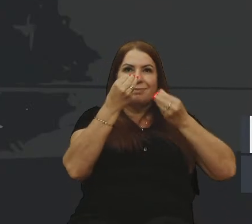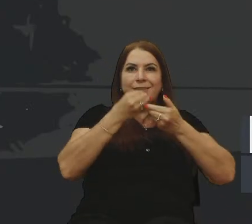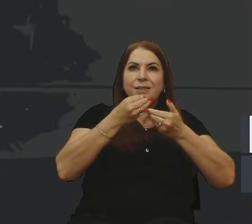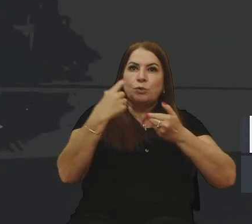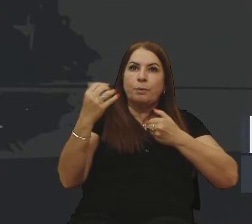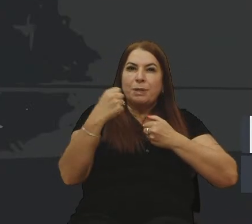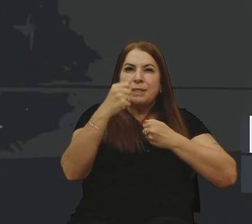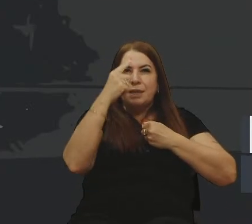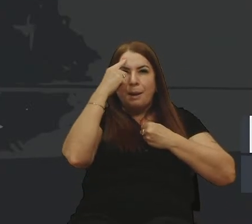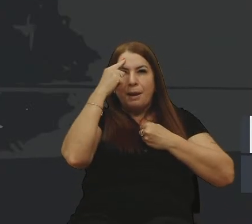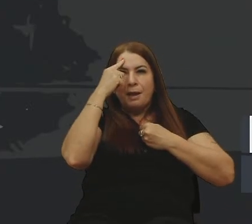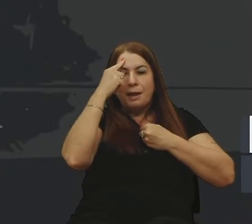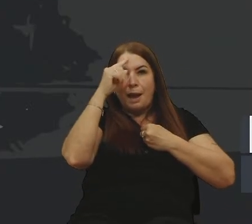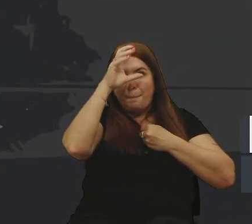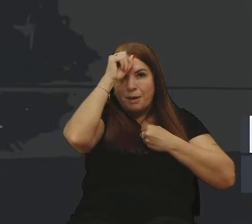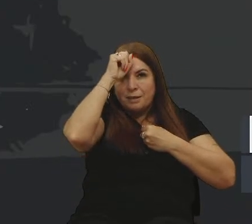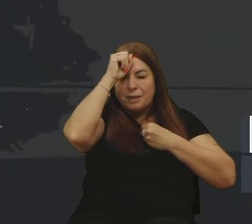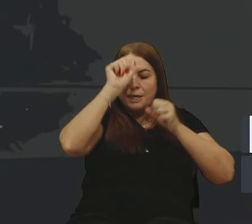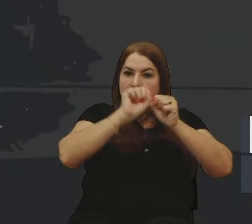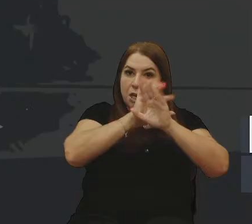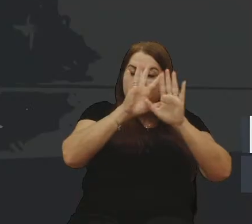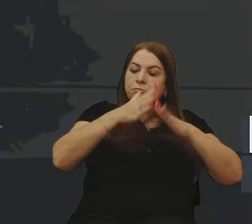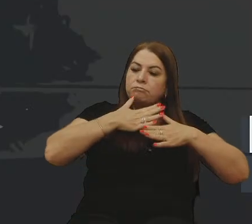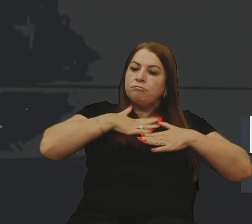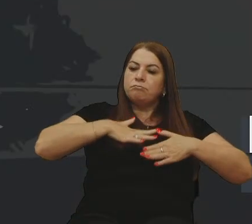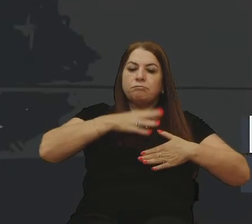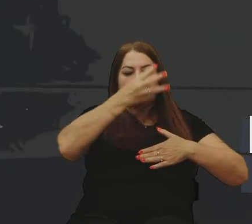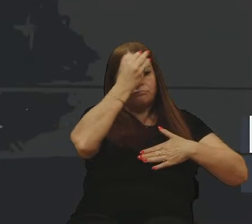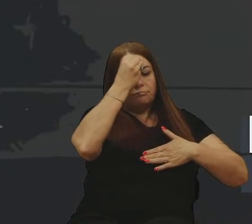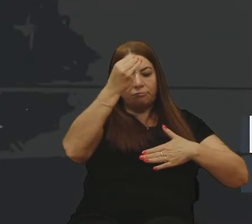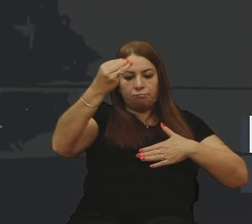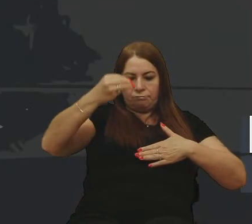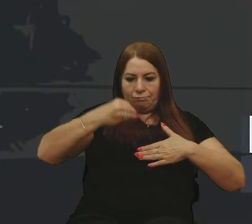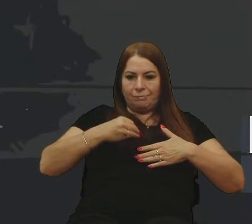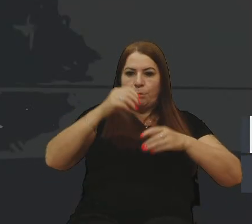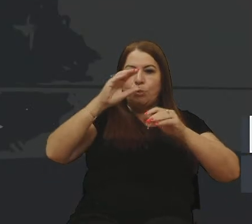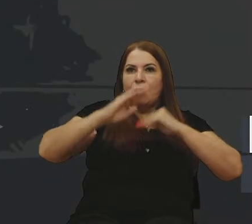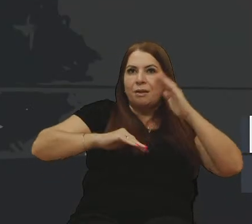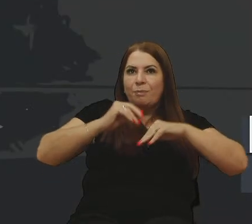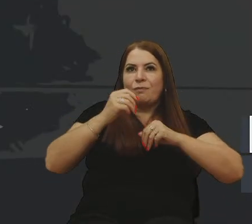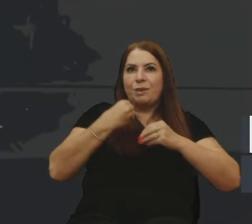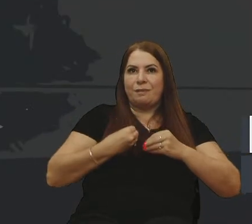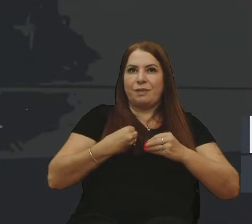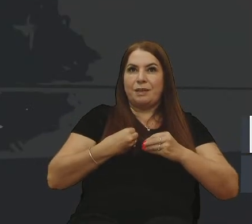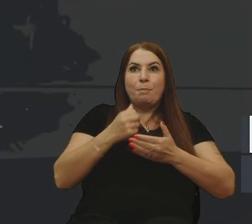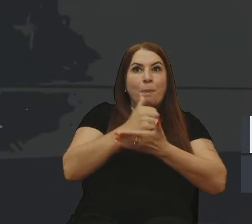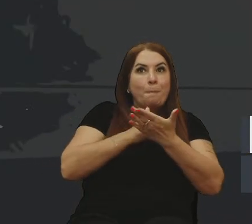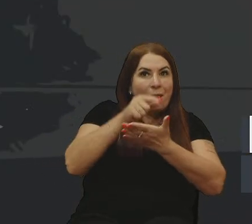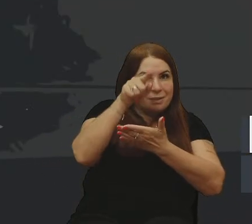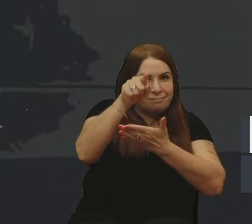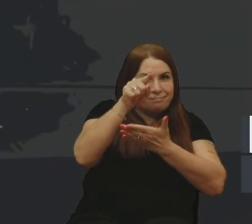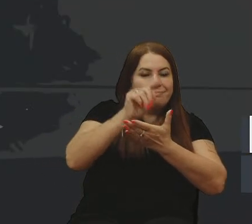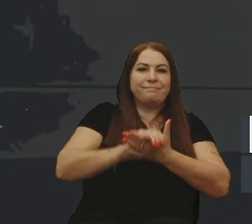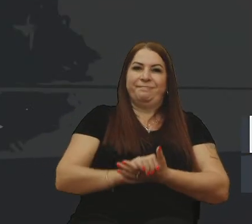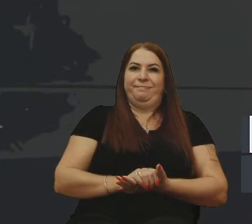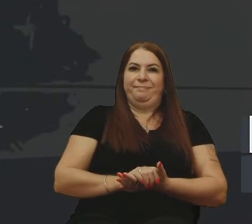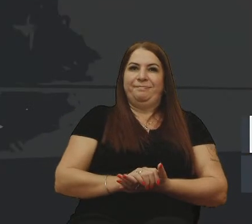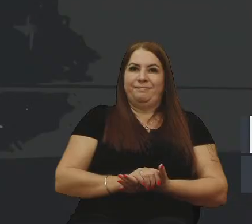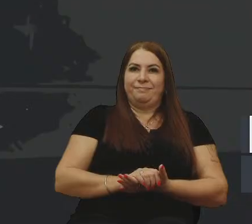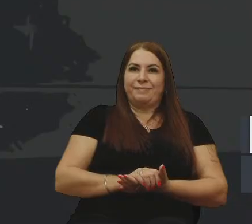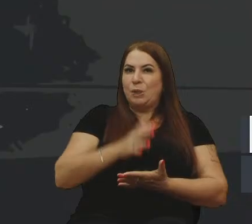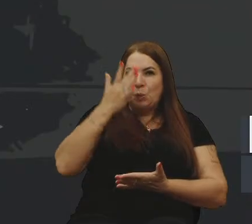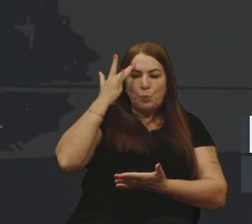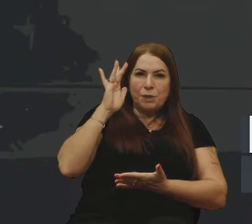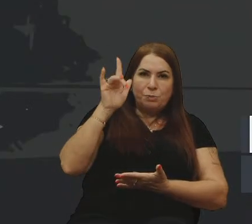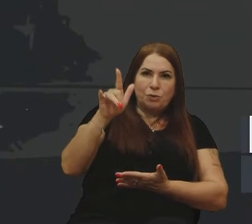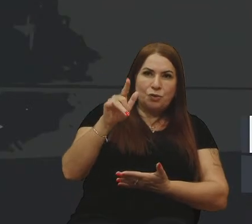preciso acessar alguma coisa que eu aprendi, eu tenho clareza e tranquilidade para ir lá, acessar e aplicar na minha vida. Mas a base é isso que está aqui. E eu não sei se eu